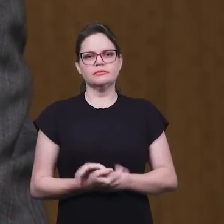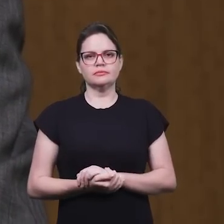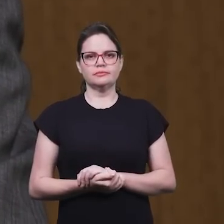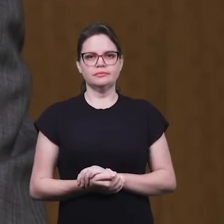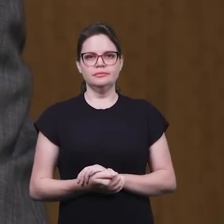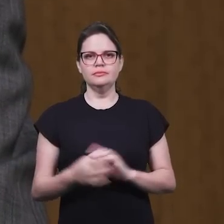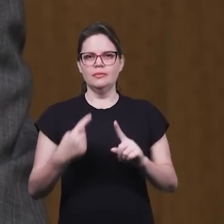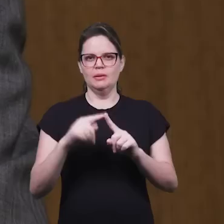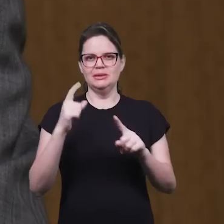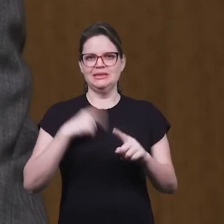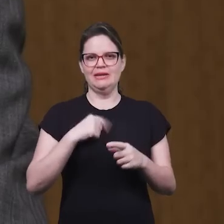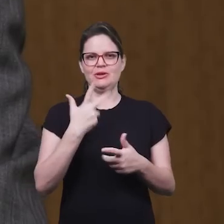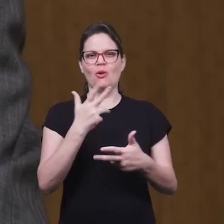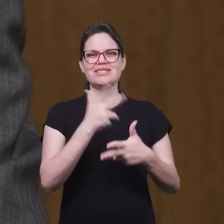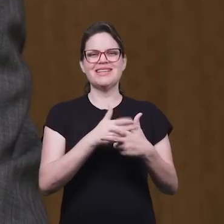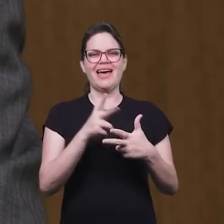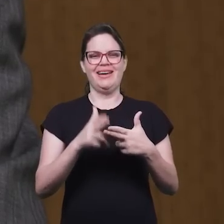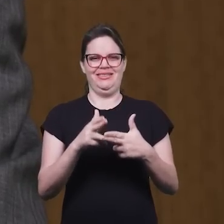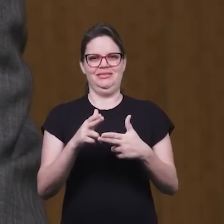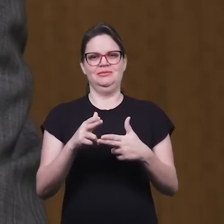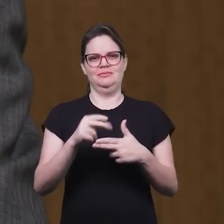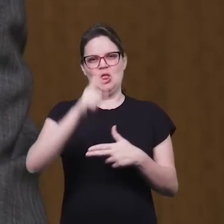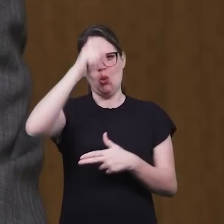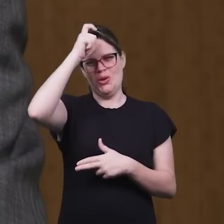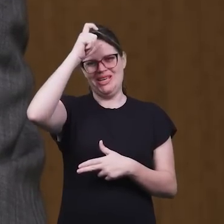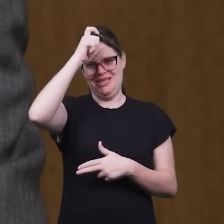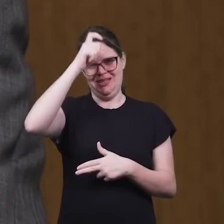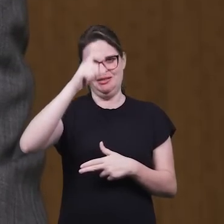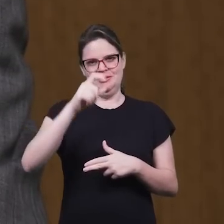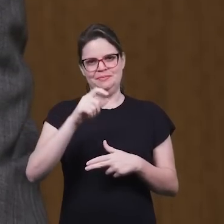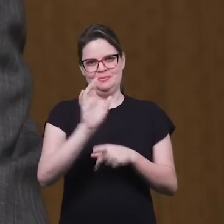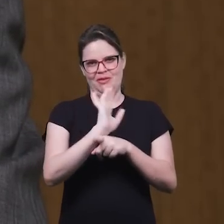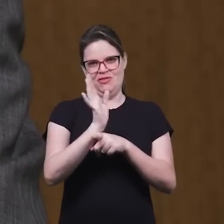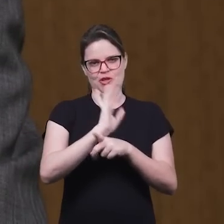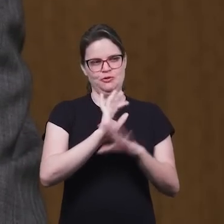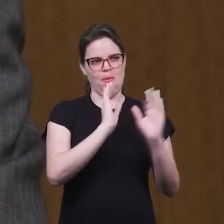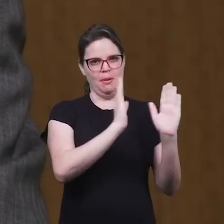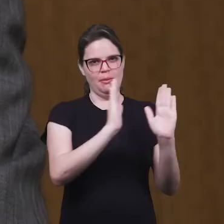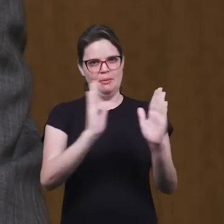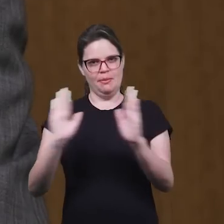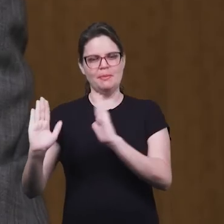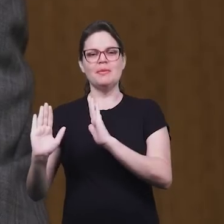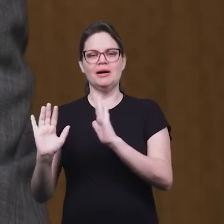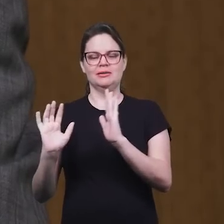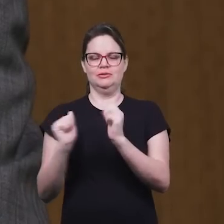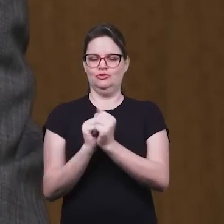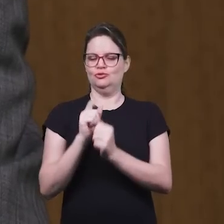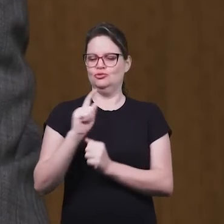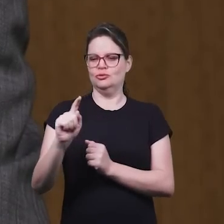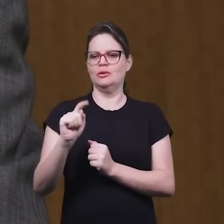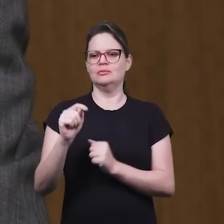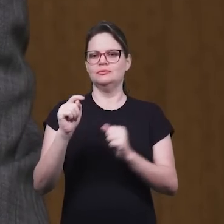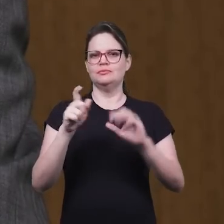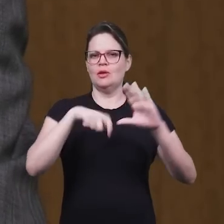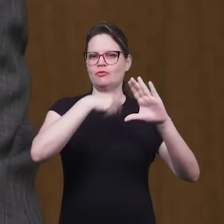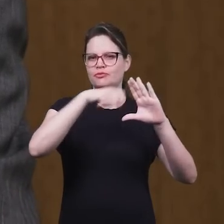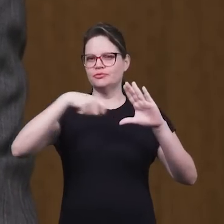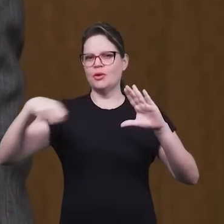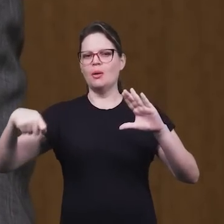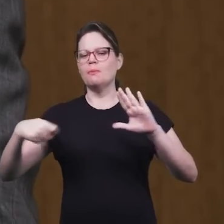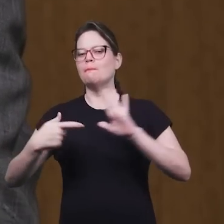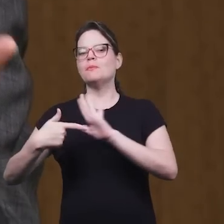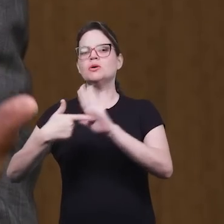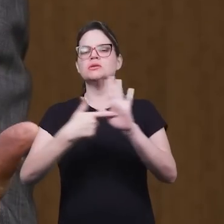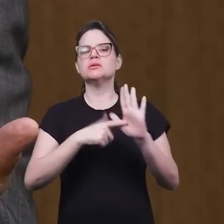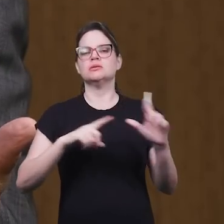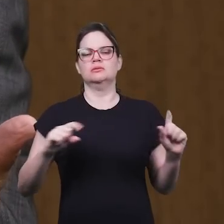Mas aquela série que foi produzida lá na Turquia, na qual nós estivemos juntamente com outros companheiros, ali o objetivo era mostrar